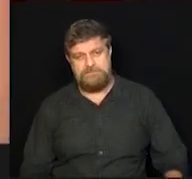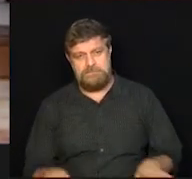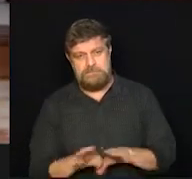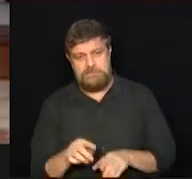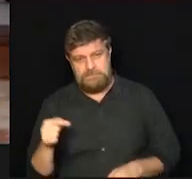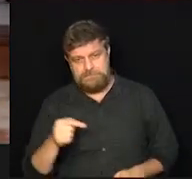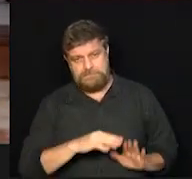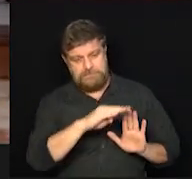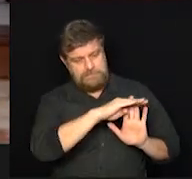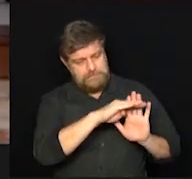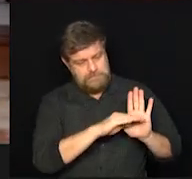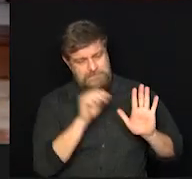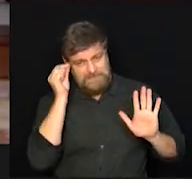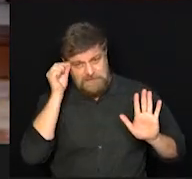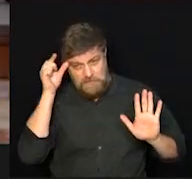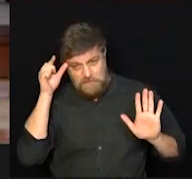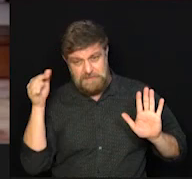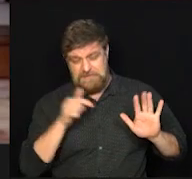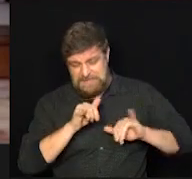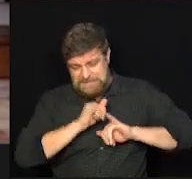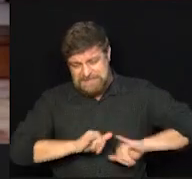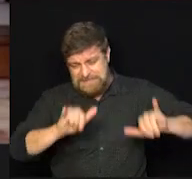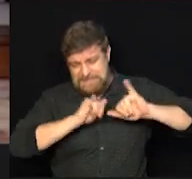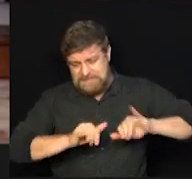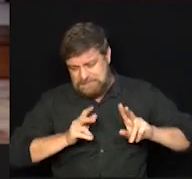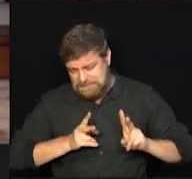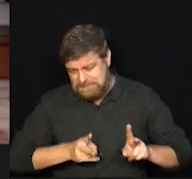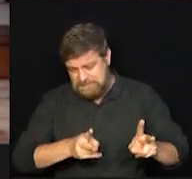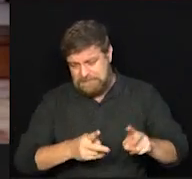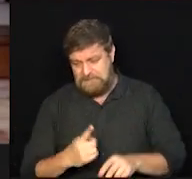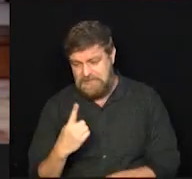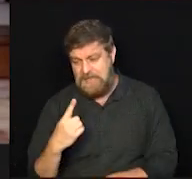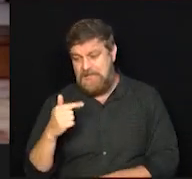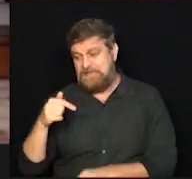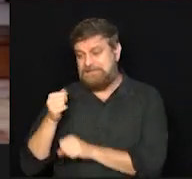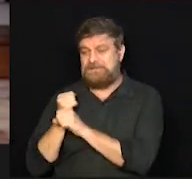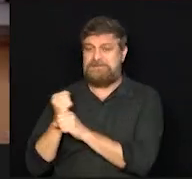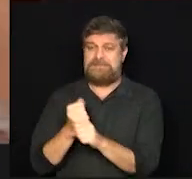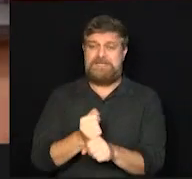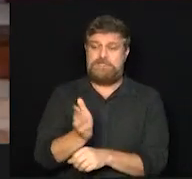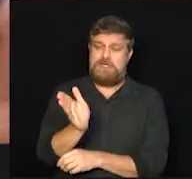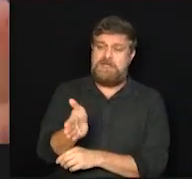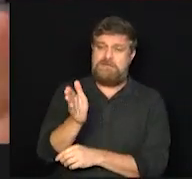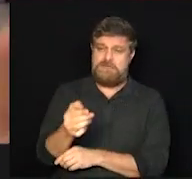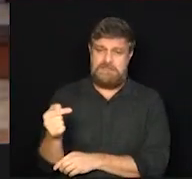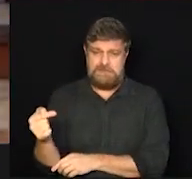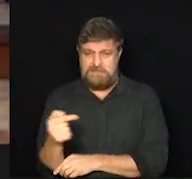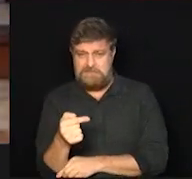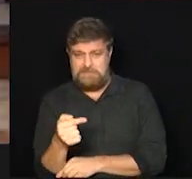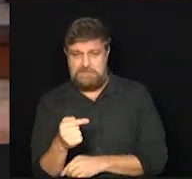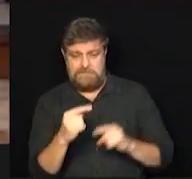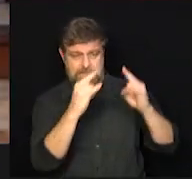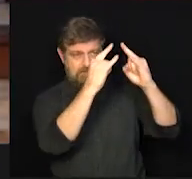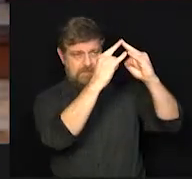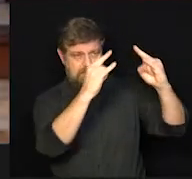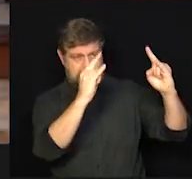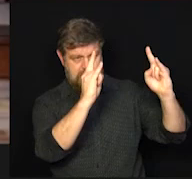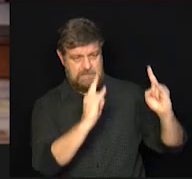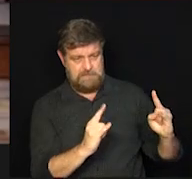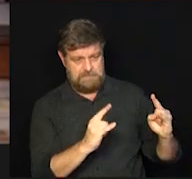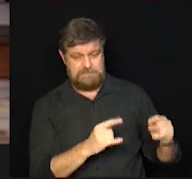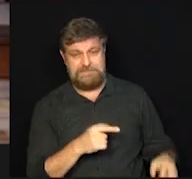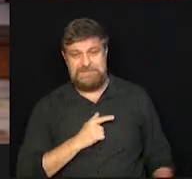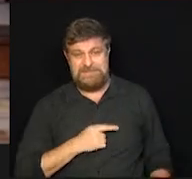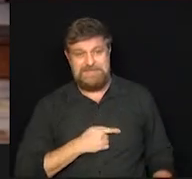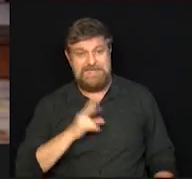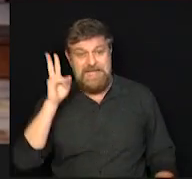importância dessa programação cultural que vem sendo promovida de maneira continuar 17 anos é a construção desse equipamento cultural possui um